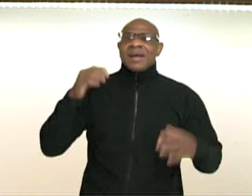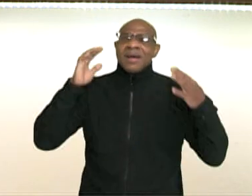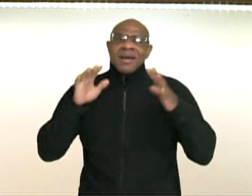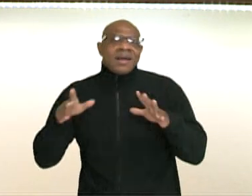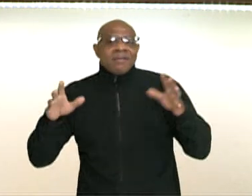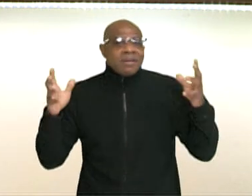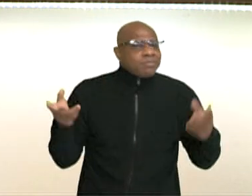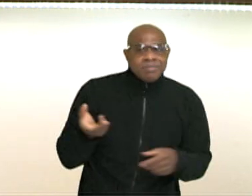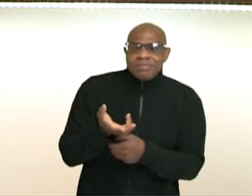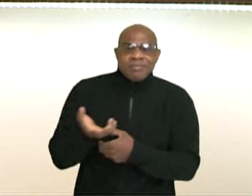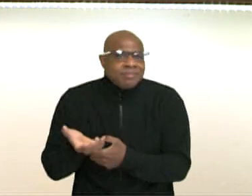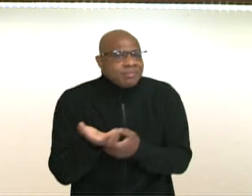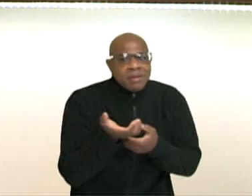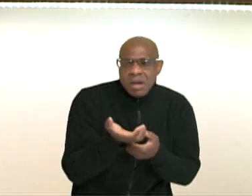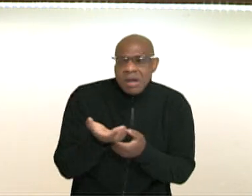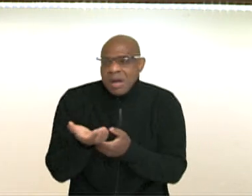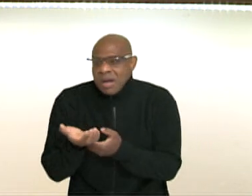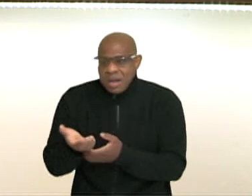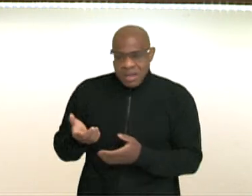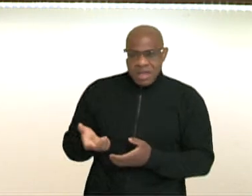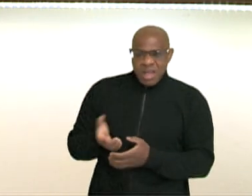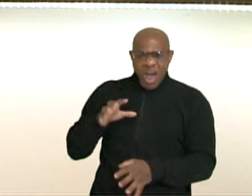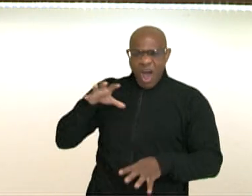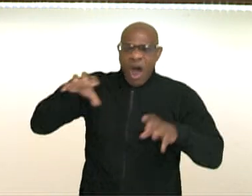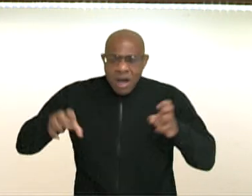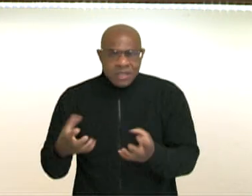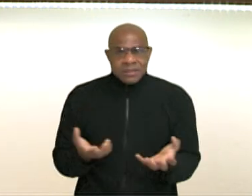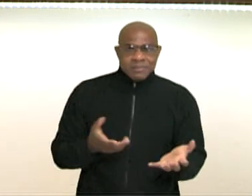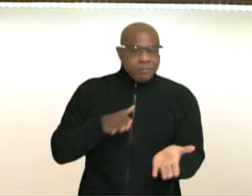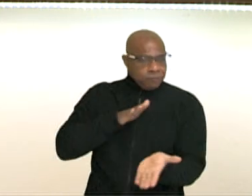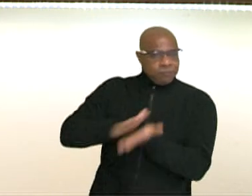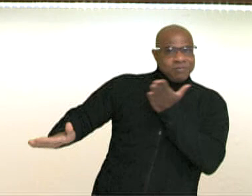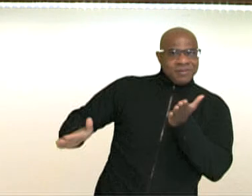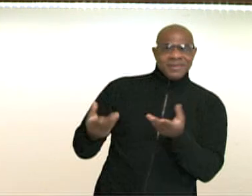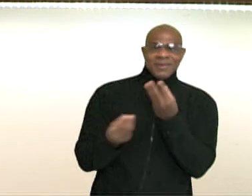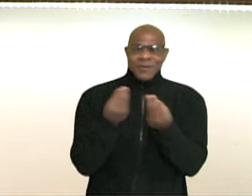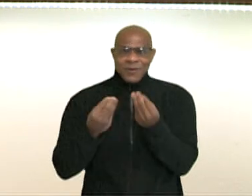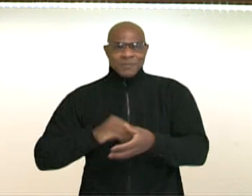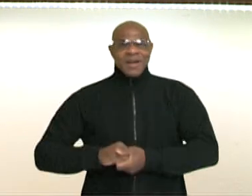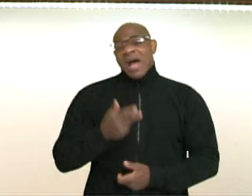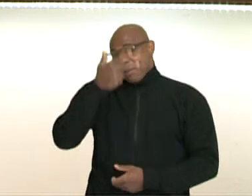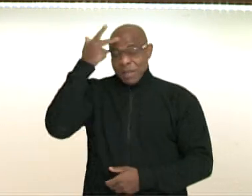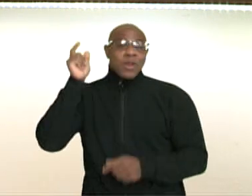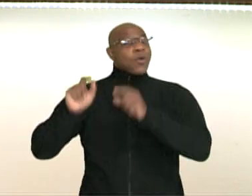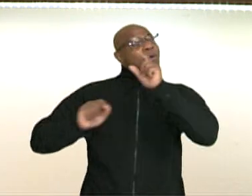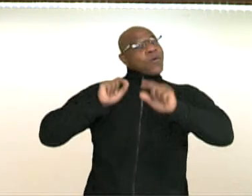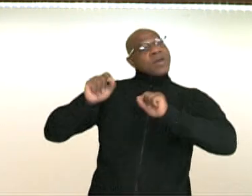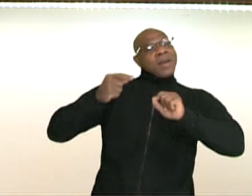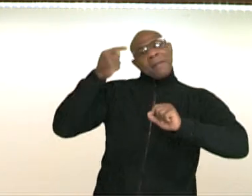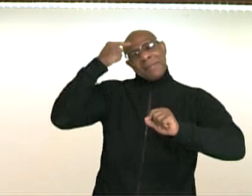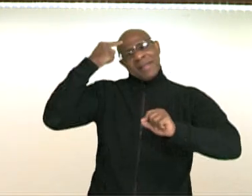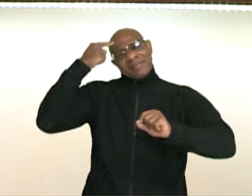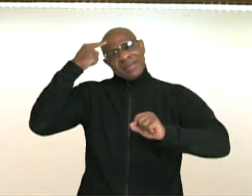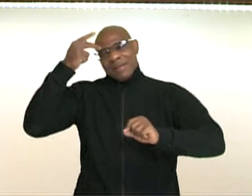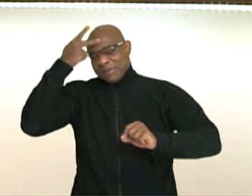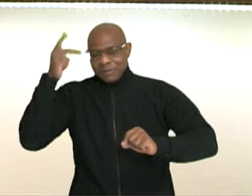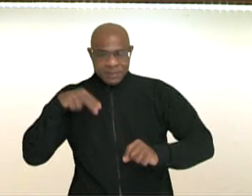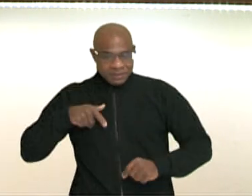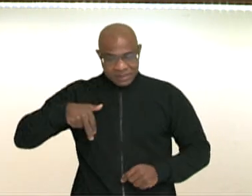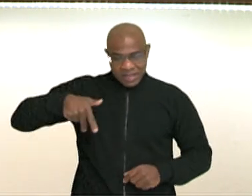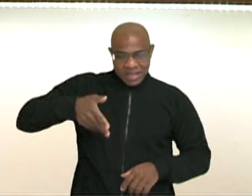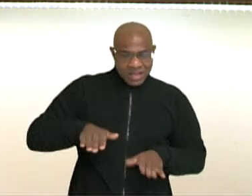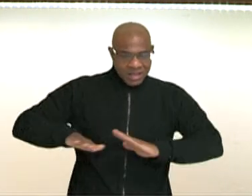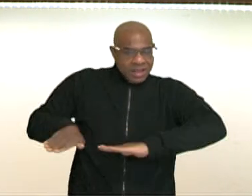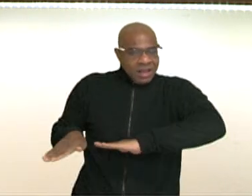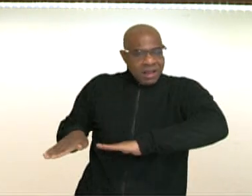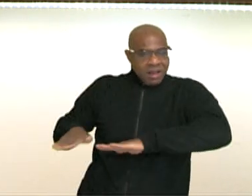esses caçadores. E ele deixa as pegadas ao contrário, porque as pessoas quando pensam que ele está indo para um lado, ele está, né,